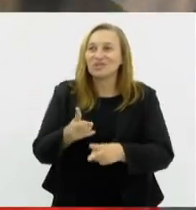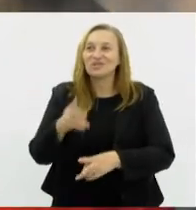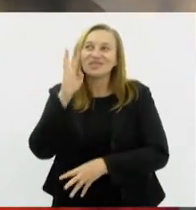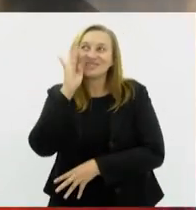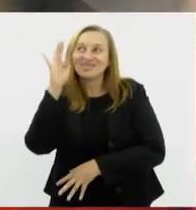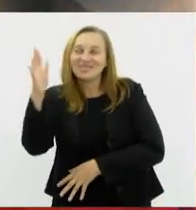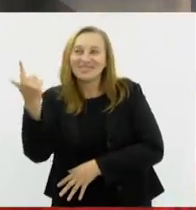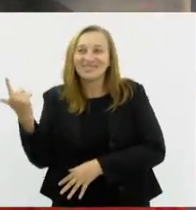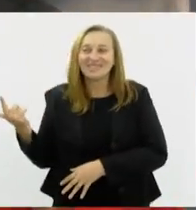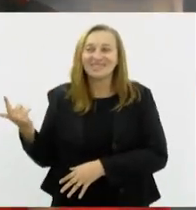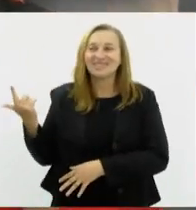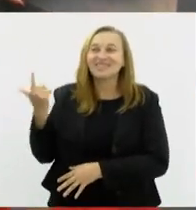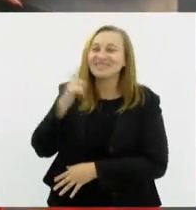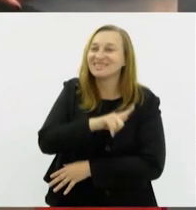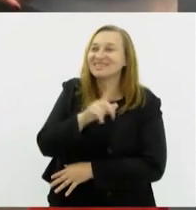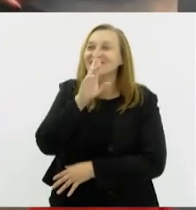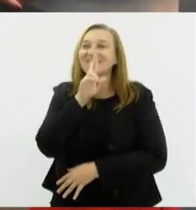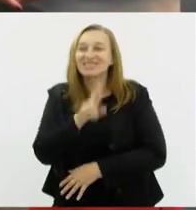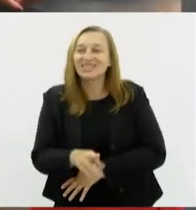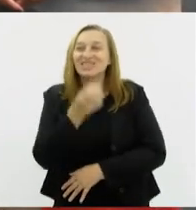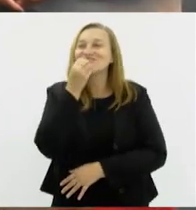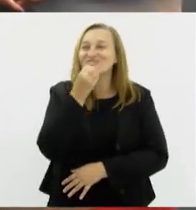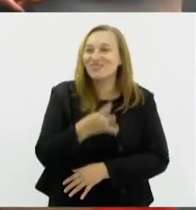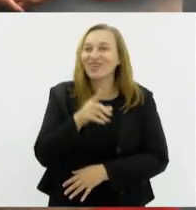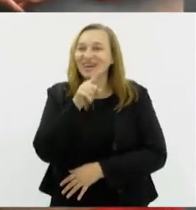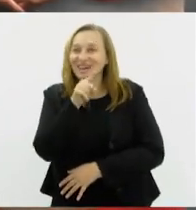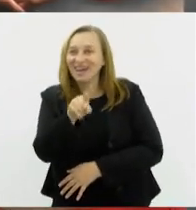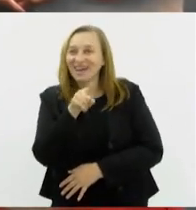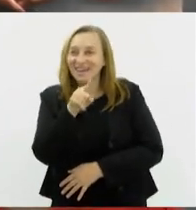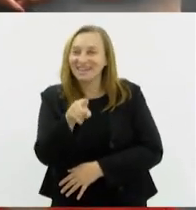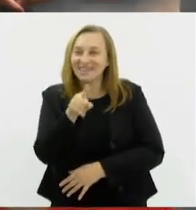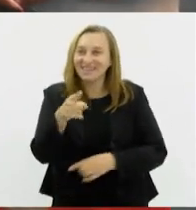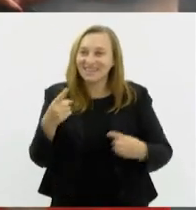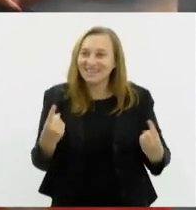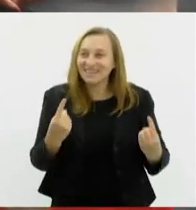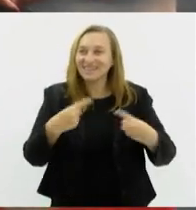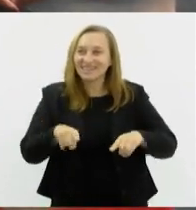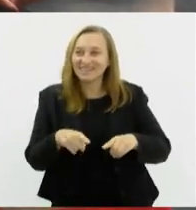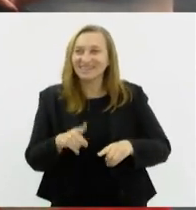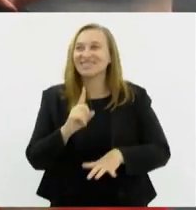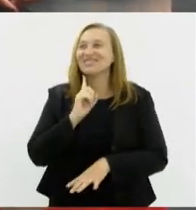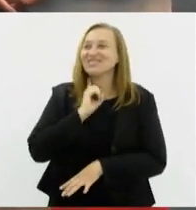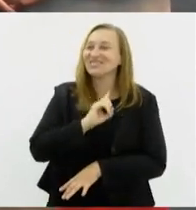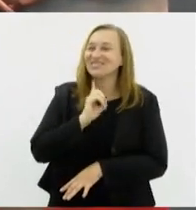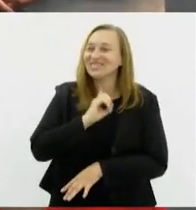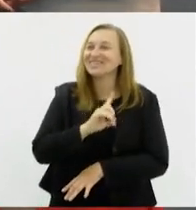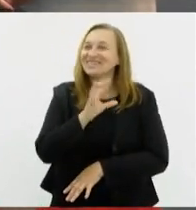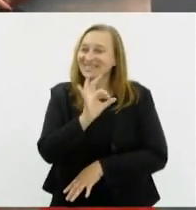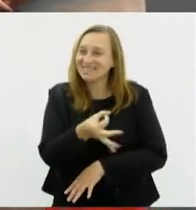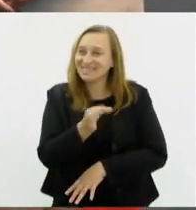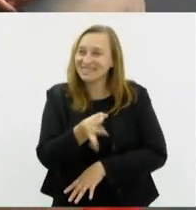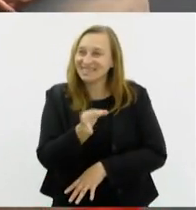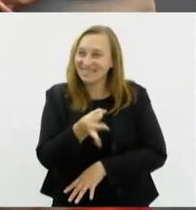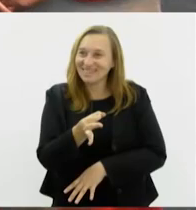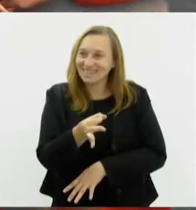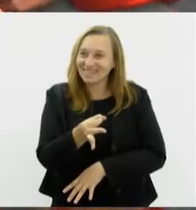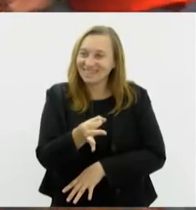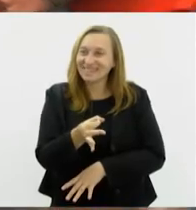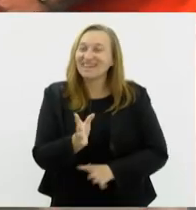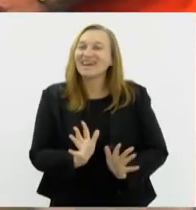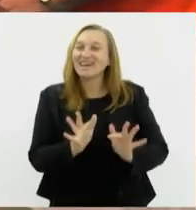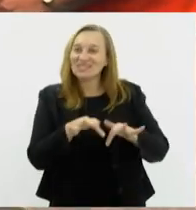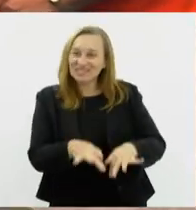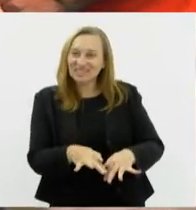conseguir, né, um resultado positivo ali contra a equipe do Flamengo, que eu tenho absoluta certeza que a final